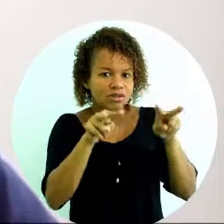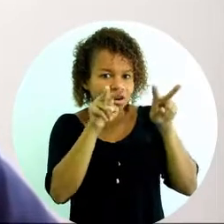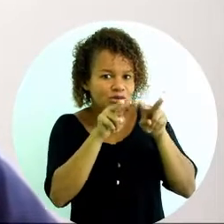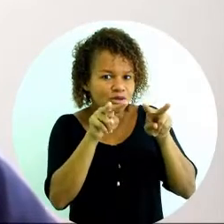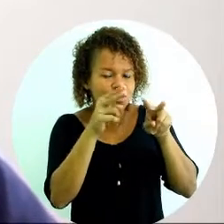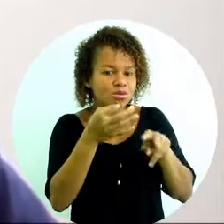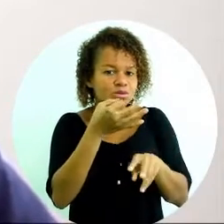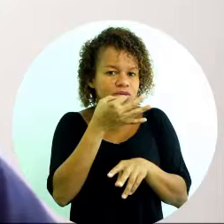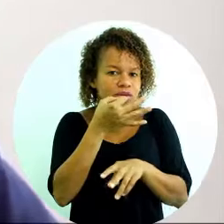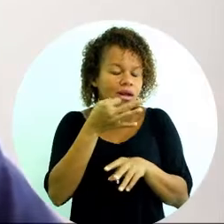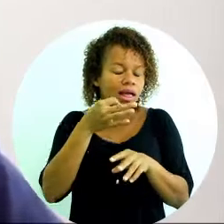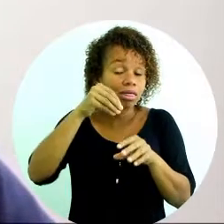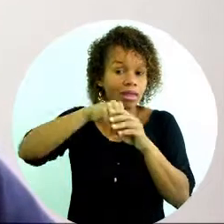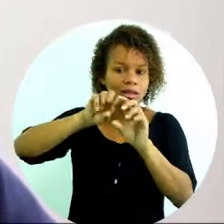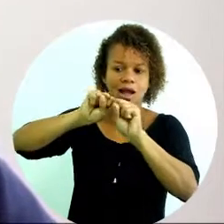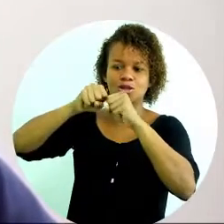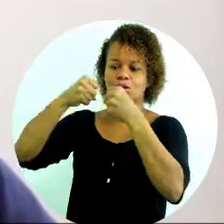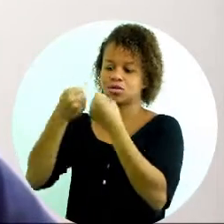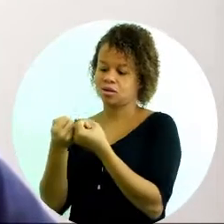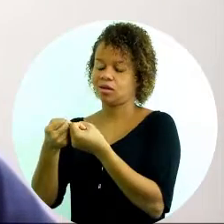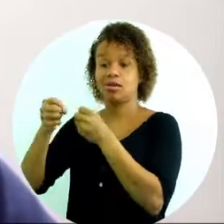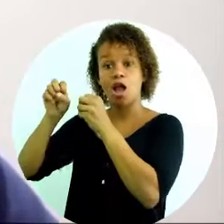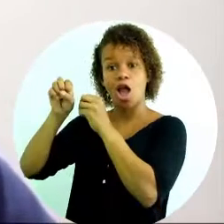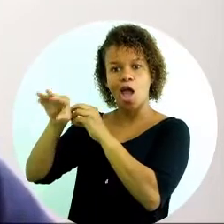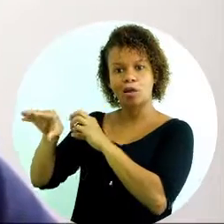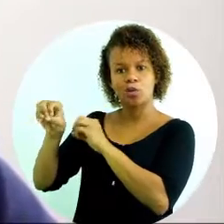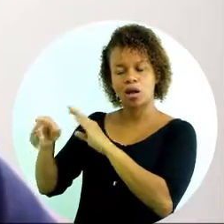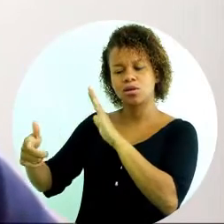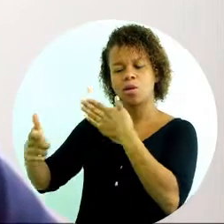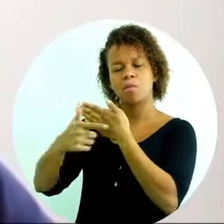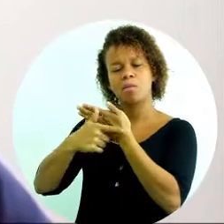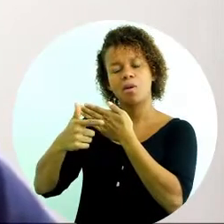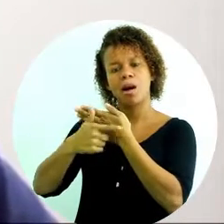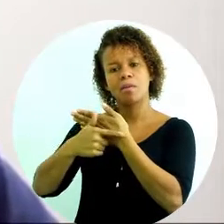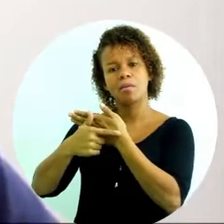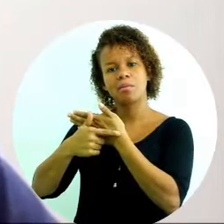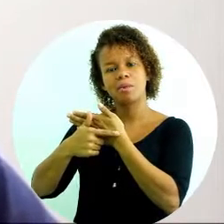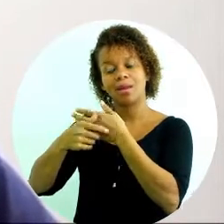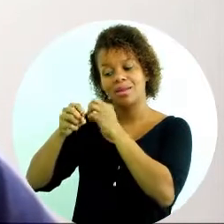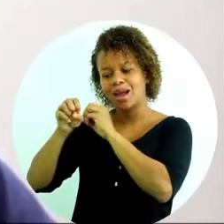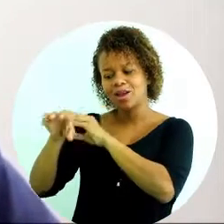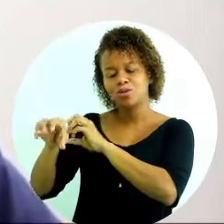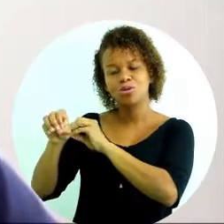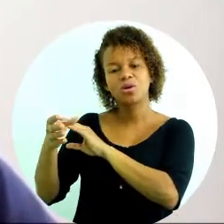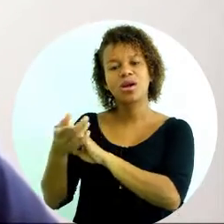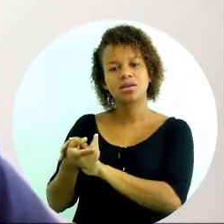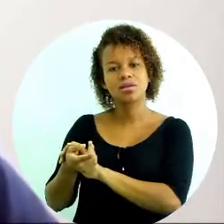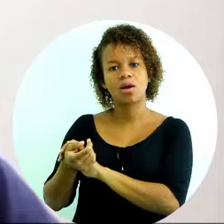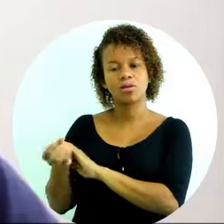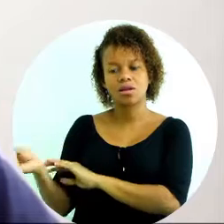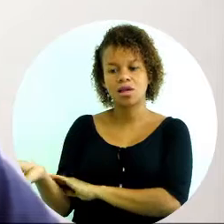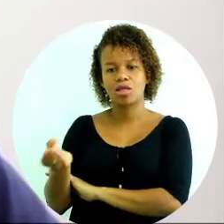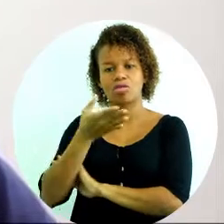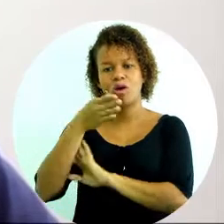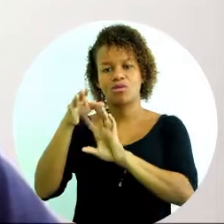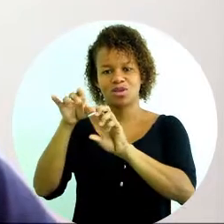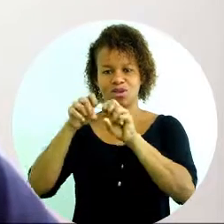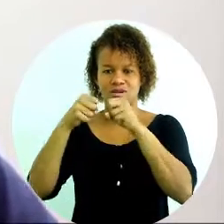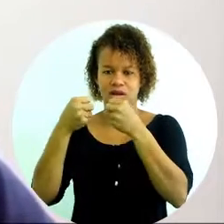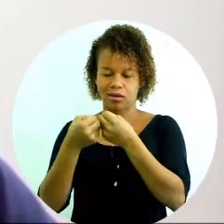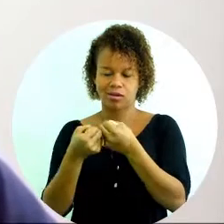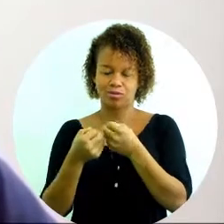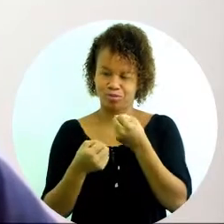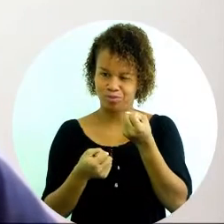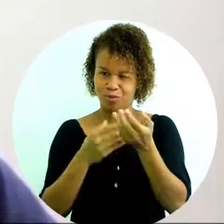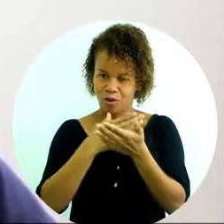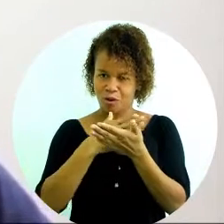abordar as visões críticas da sociedade sobre educação e o papel da educação nessa